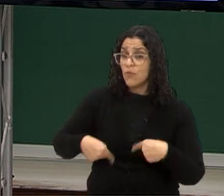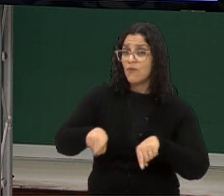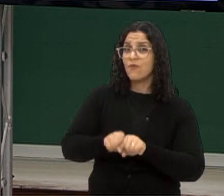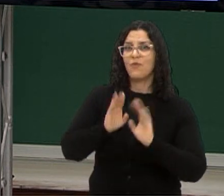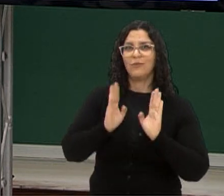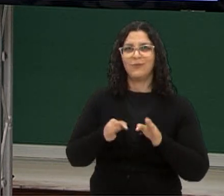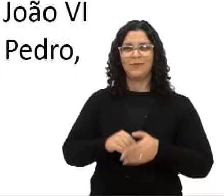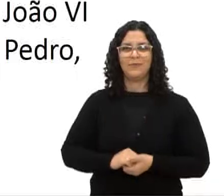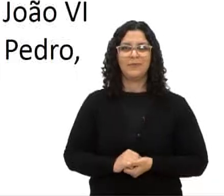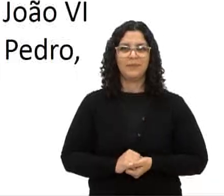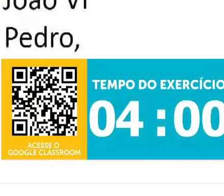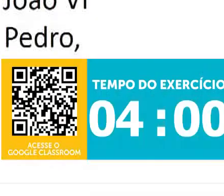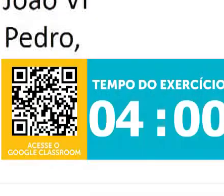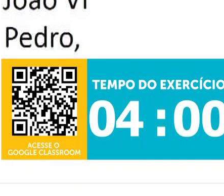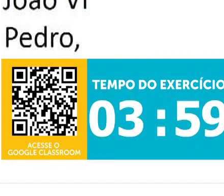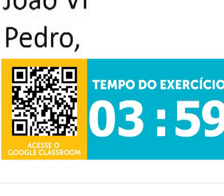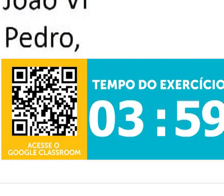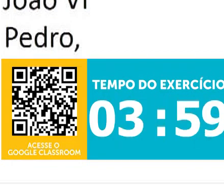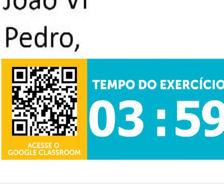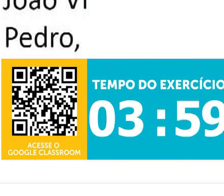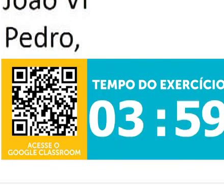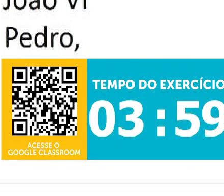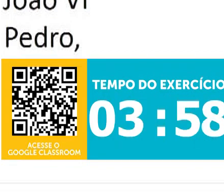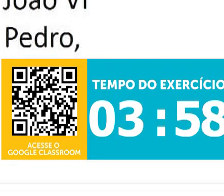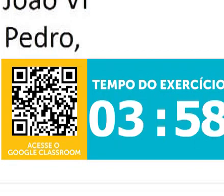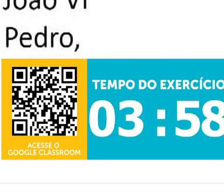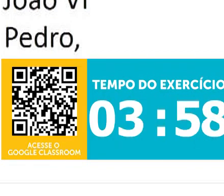já retorna.